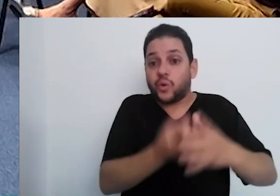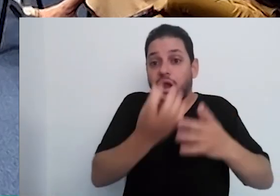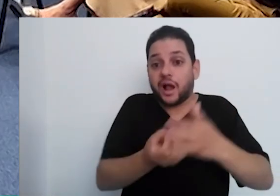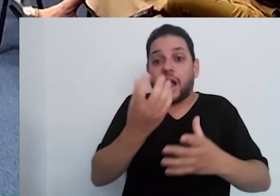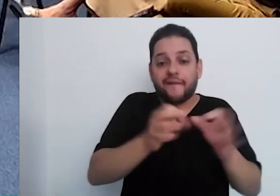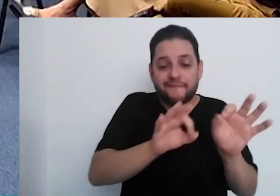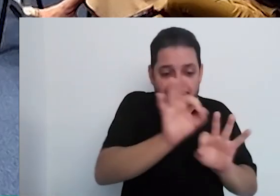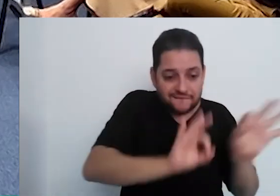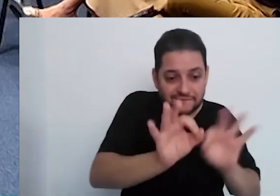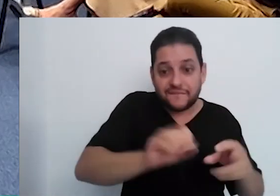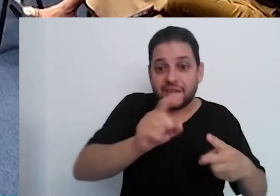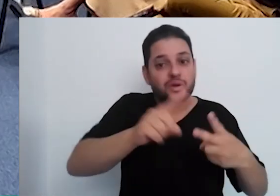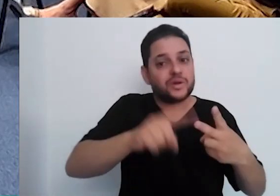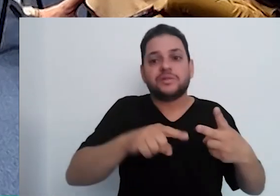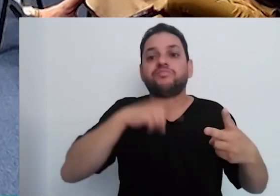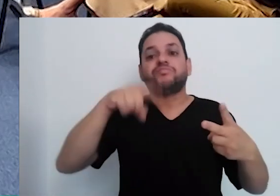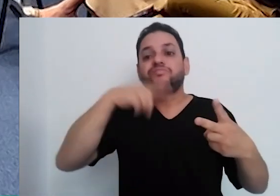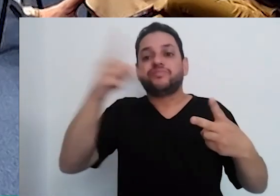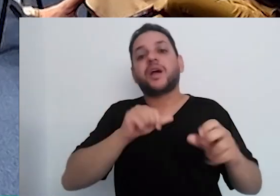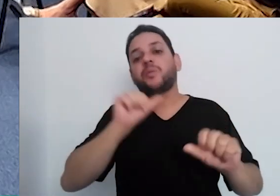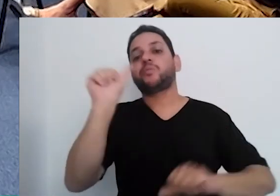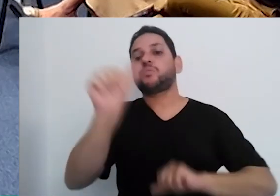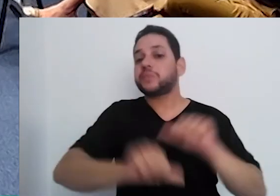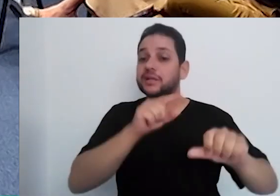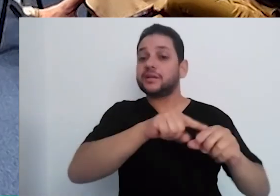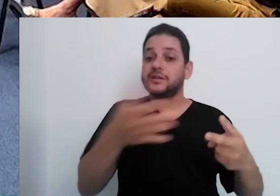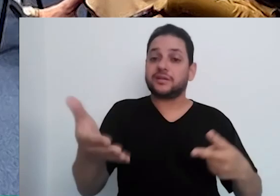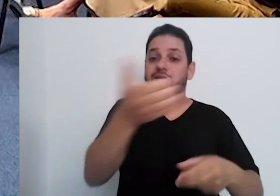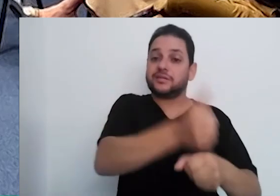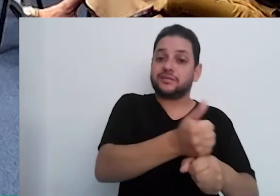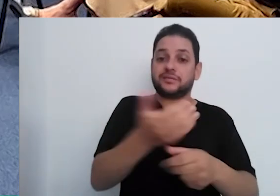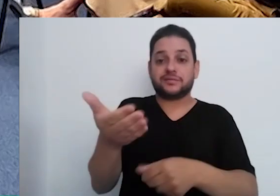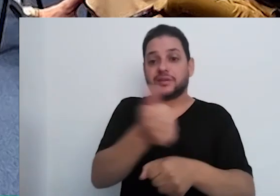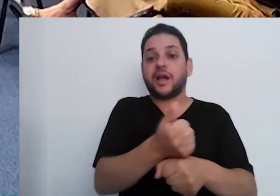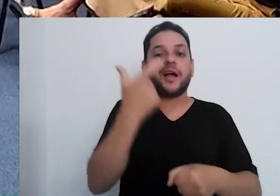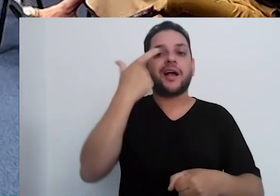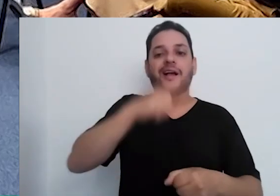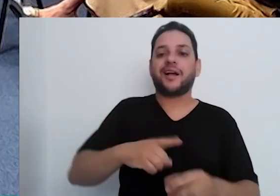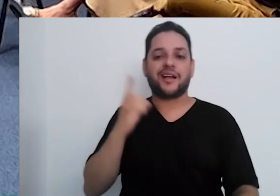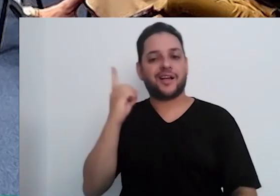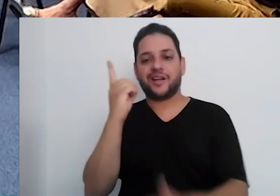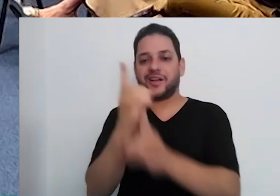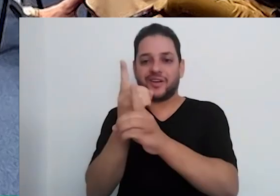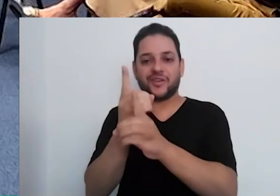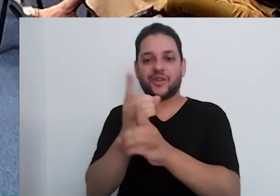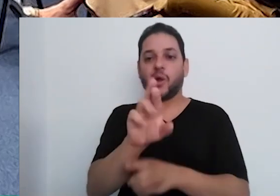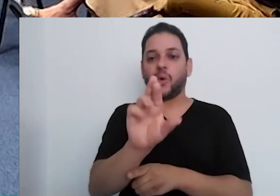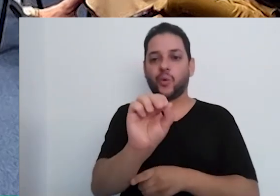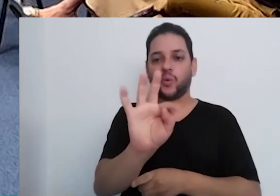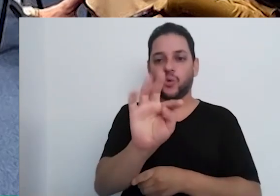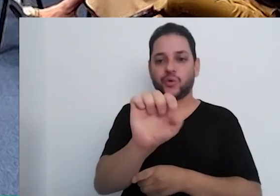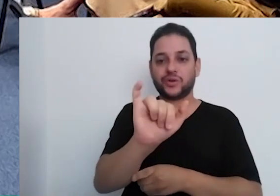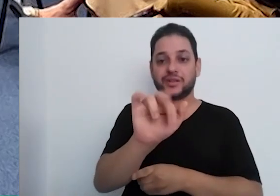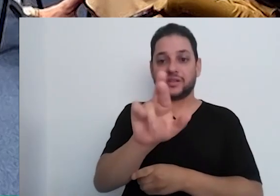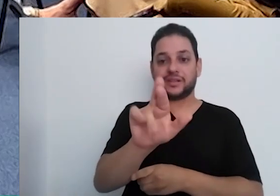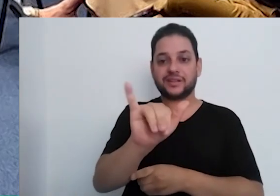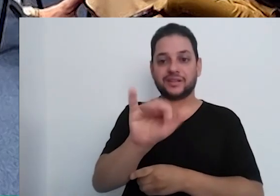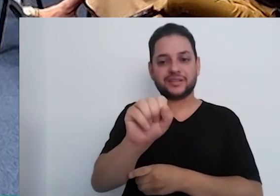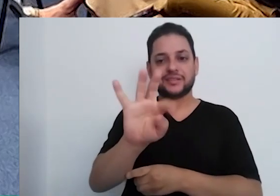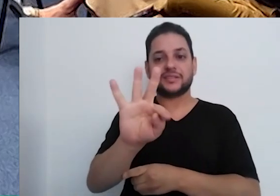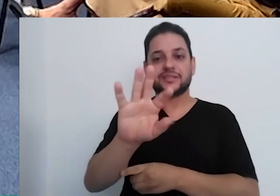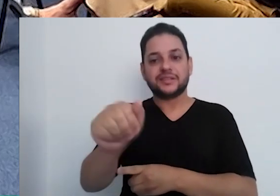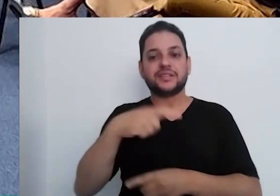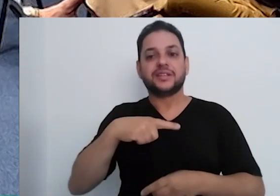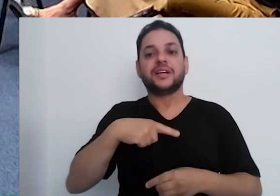trocou aí a gente achou uma roteirista maravilhosa adoraria que ela tivesse mais tempo para trabalhar com a gente mas era muito ocupada chamada Lud de